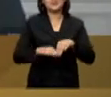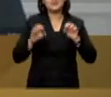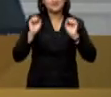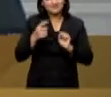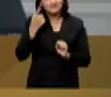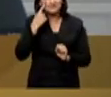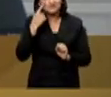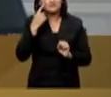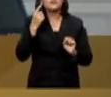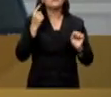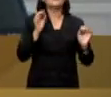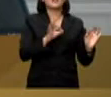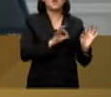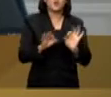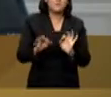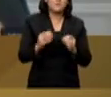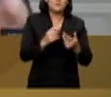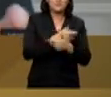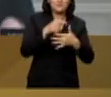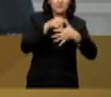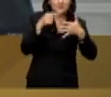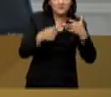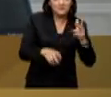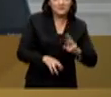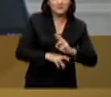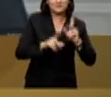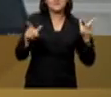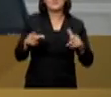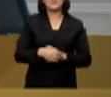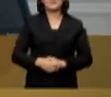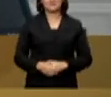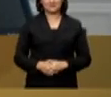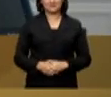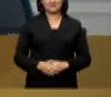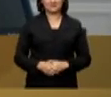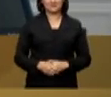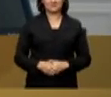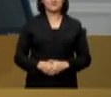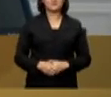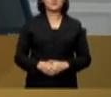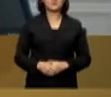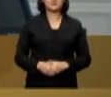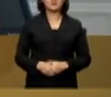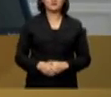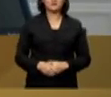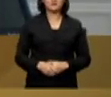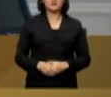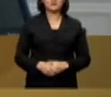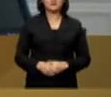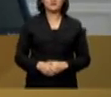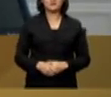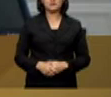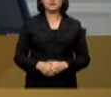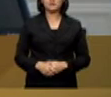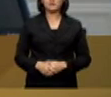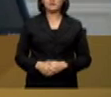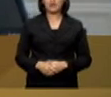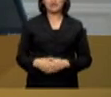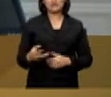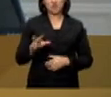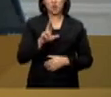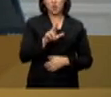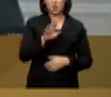essas diferenciações. Iniciando com negando provimento ao